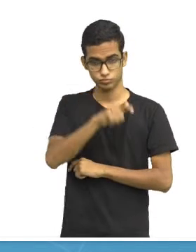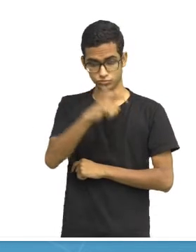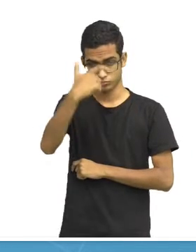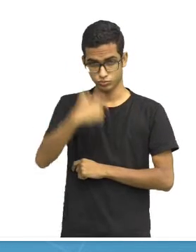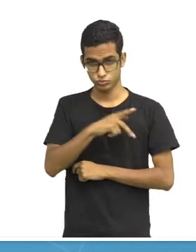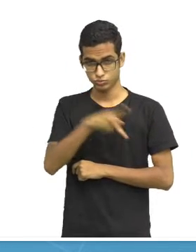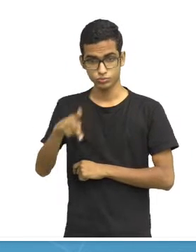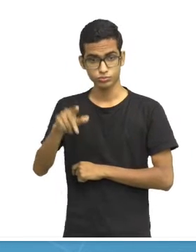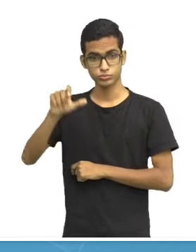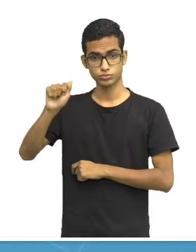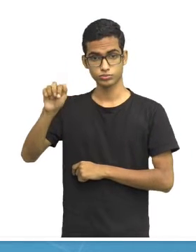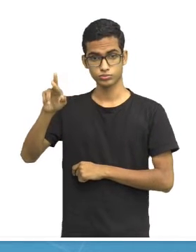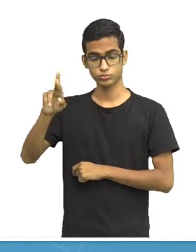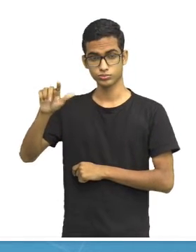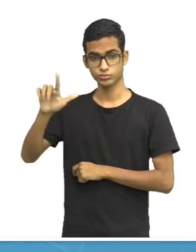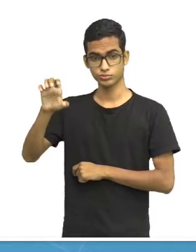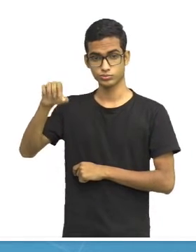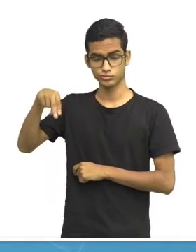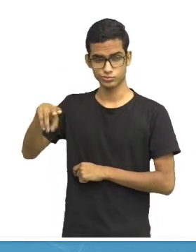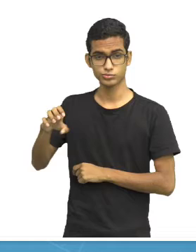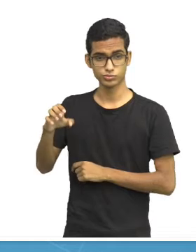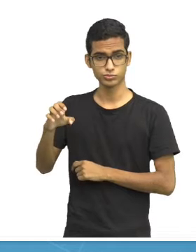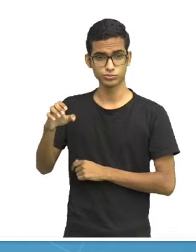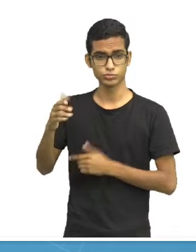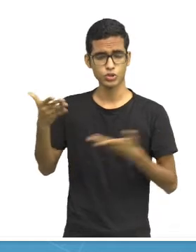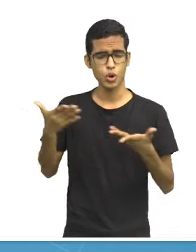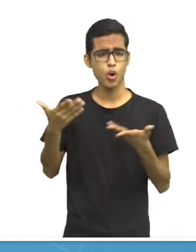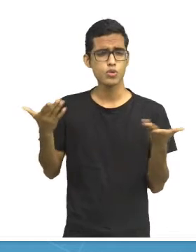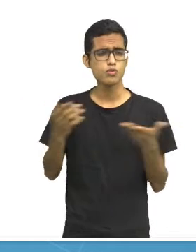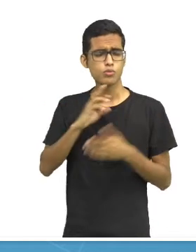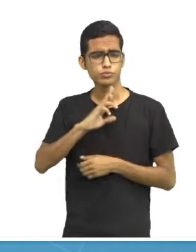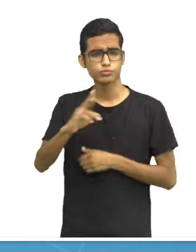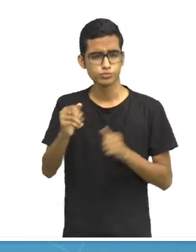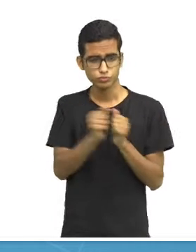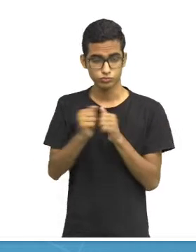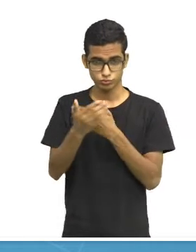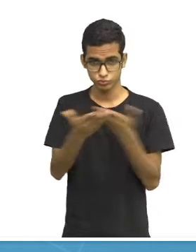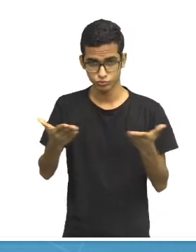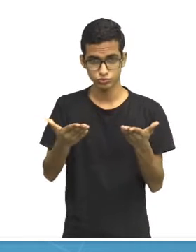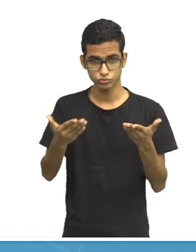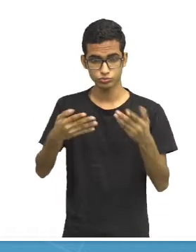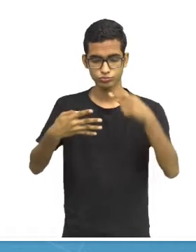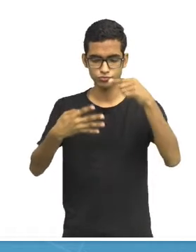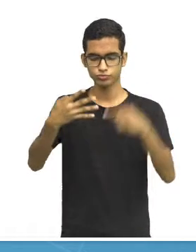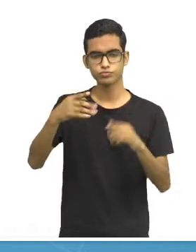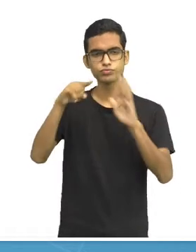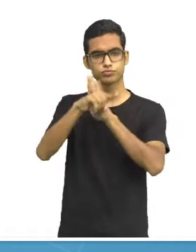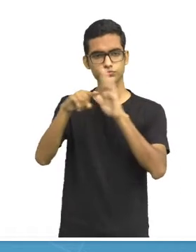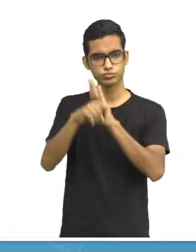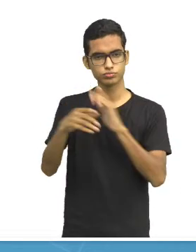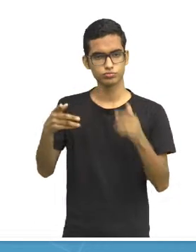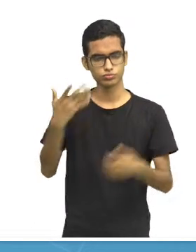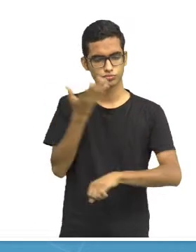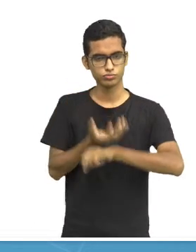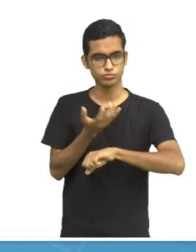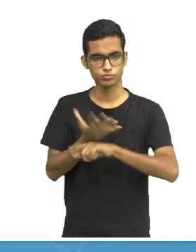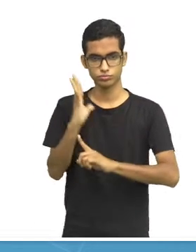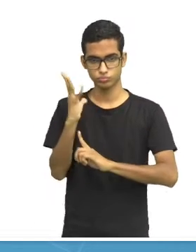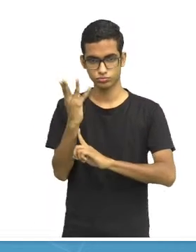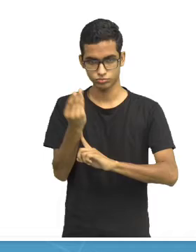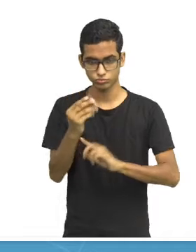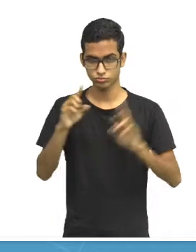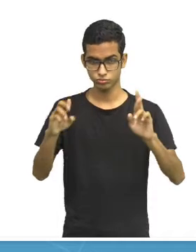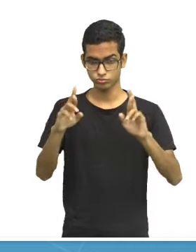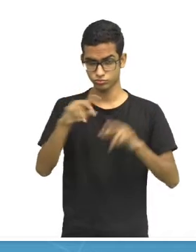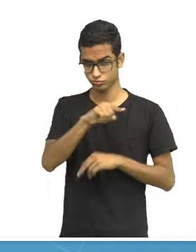vou responder com vocês 4 questões de arte. Então, fique atento às perguntas e eu conto com a participação